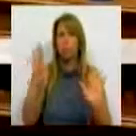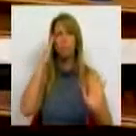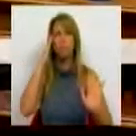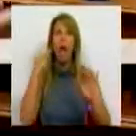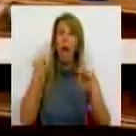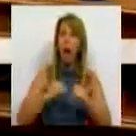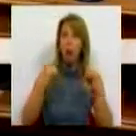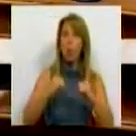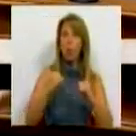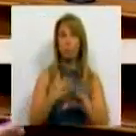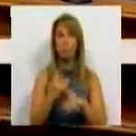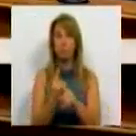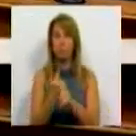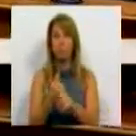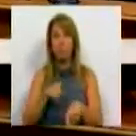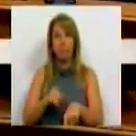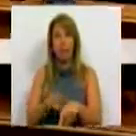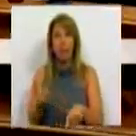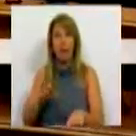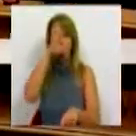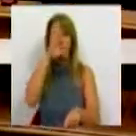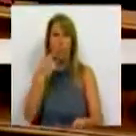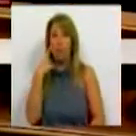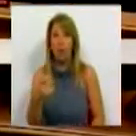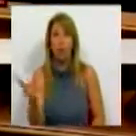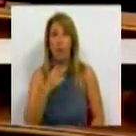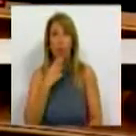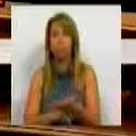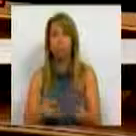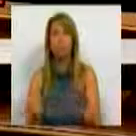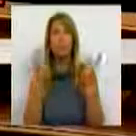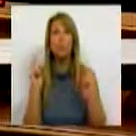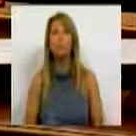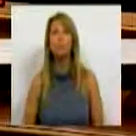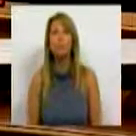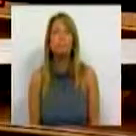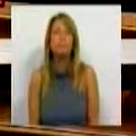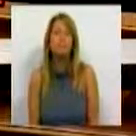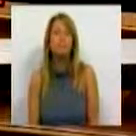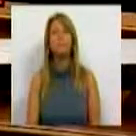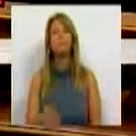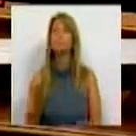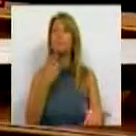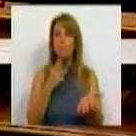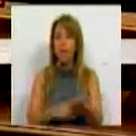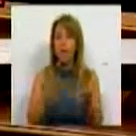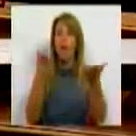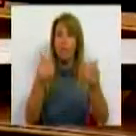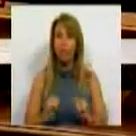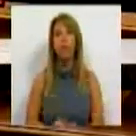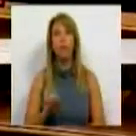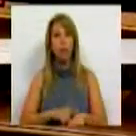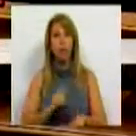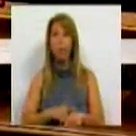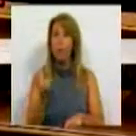se verificou nas legislaturas anteriores e, portanto, os senhores deputados... E, portanto, é verdade, na legislatura anterior